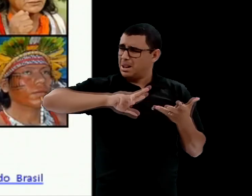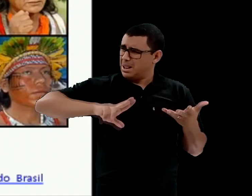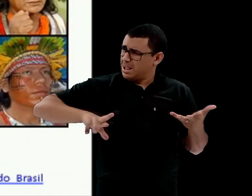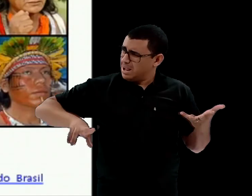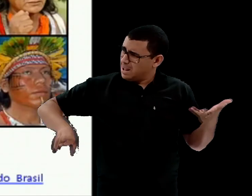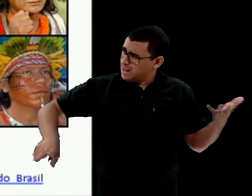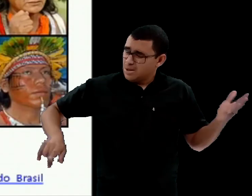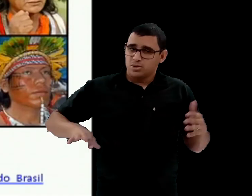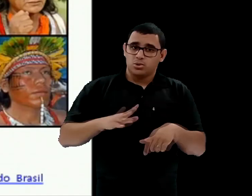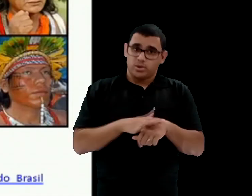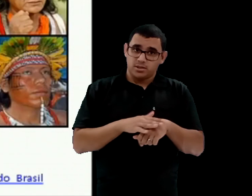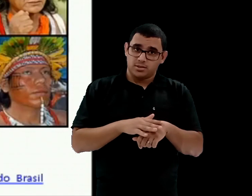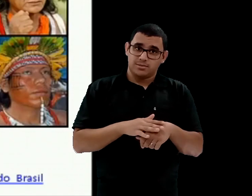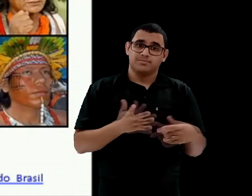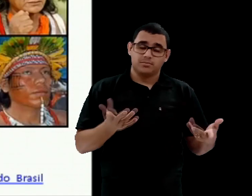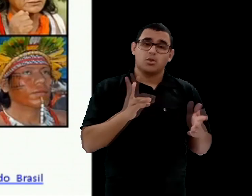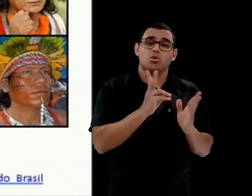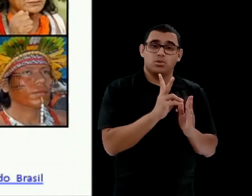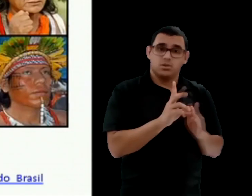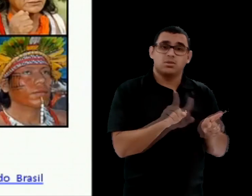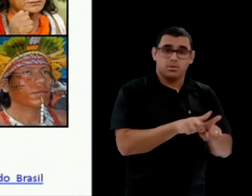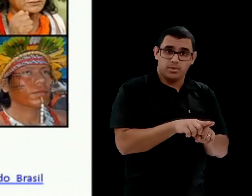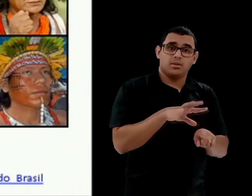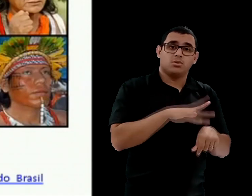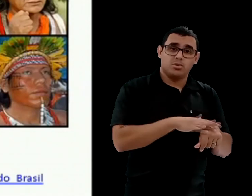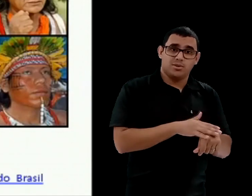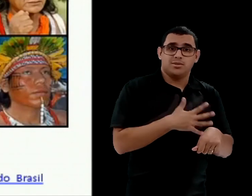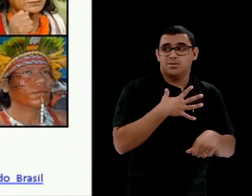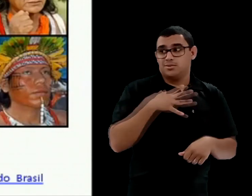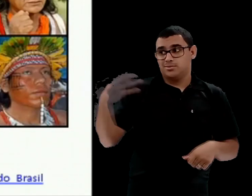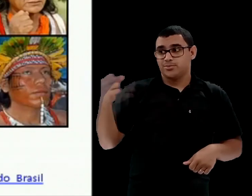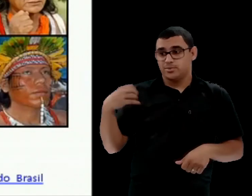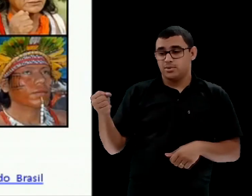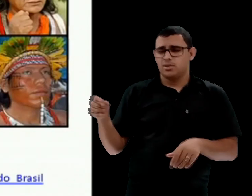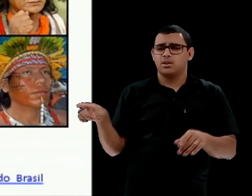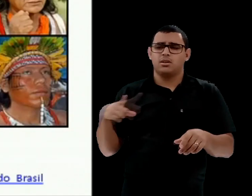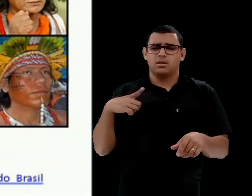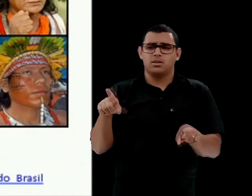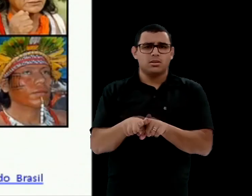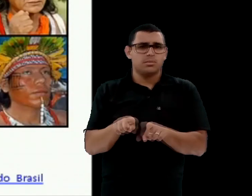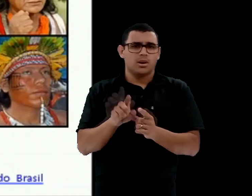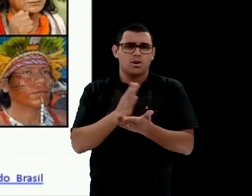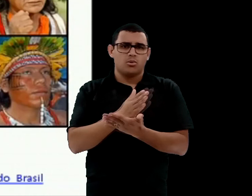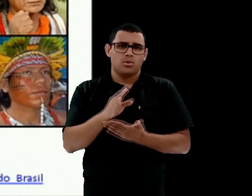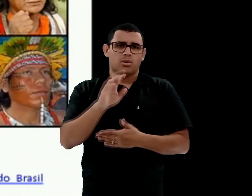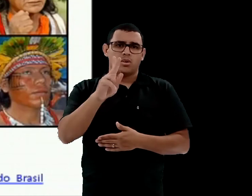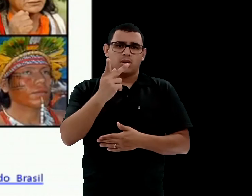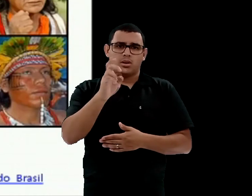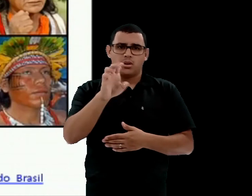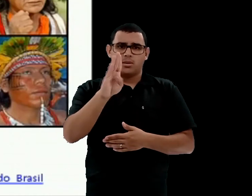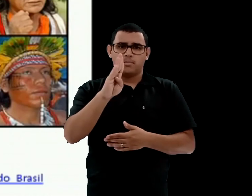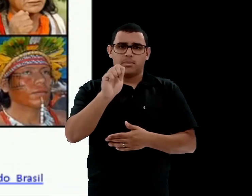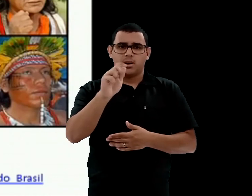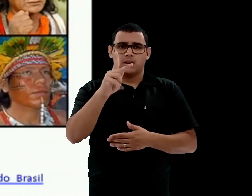povos indígenas também tinham suas doenças e transmitiram para os portugueses, por exemplo, alguns tipos de hepatite,